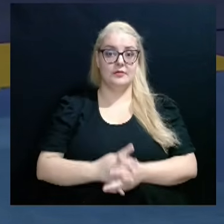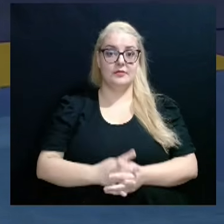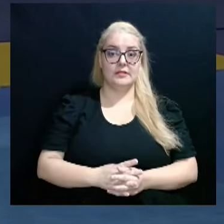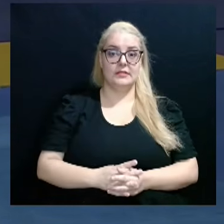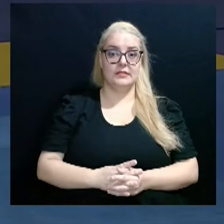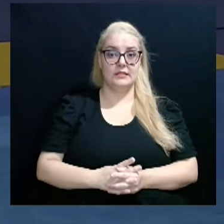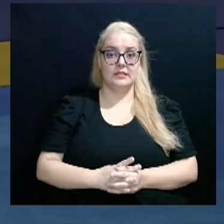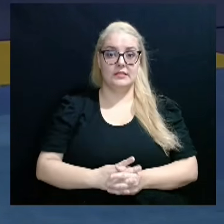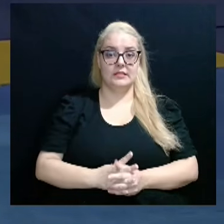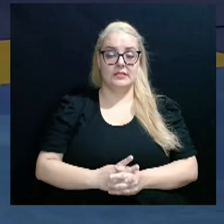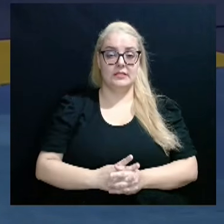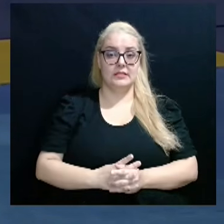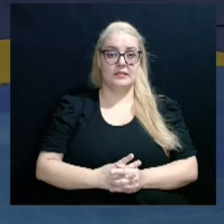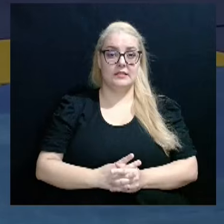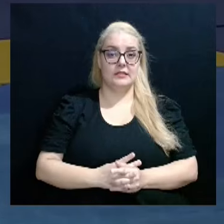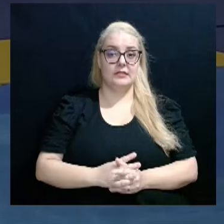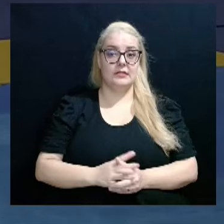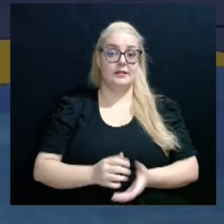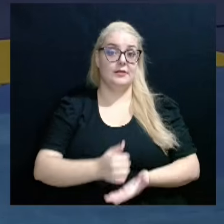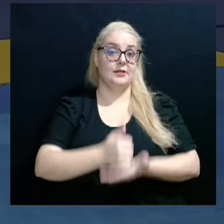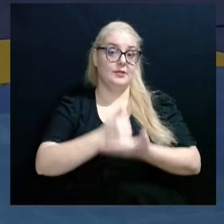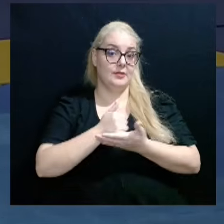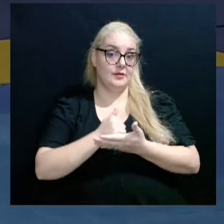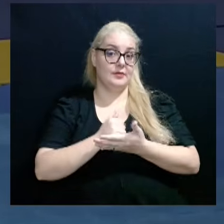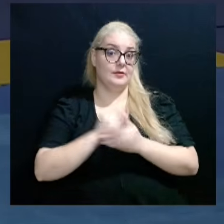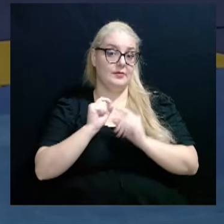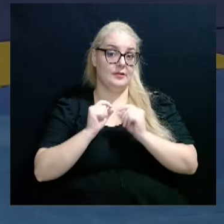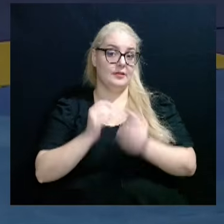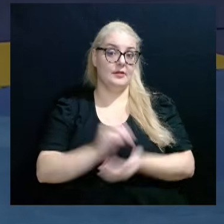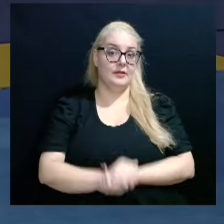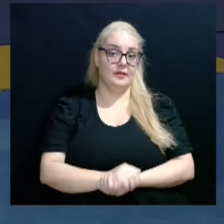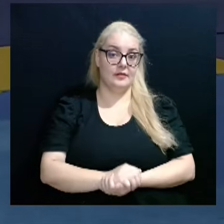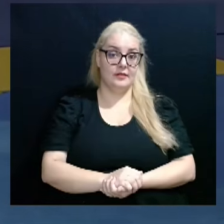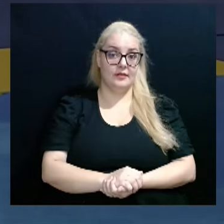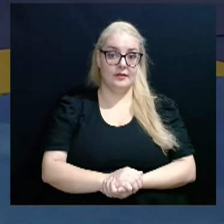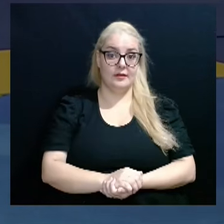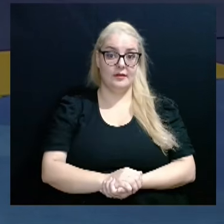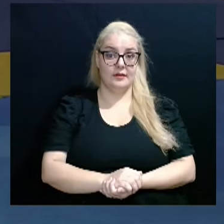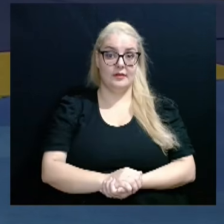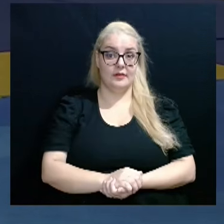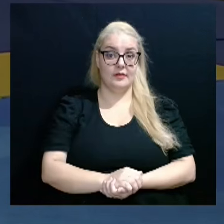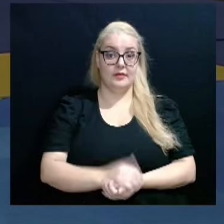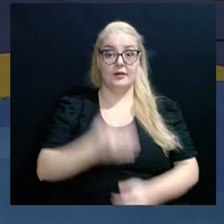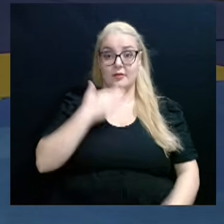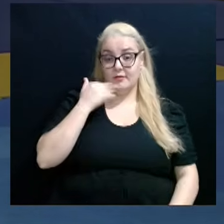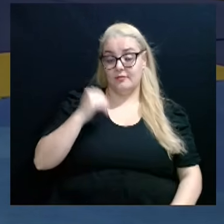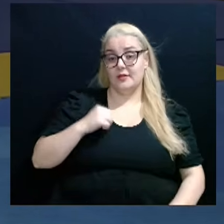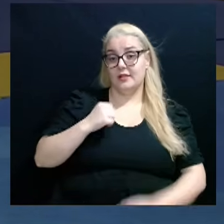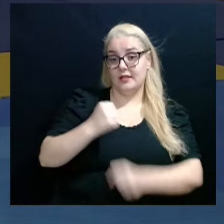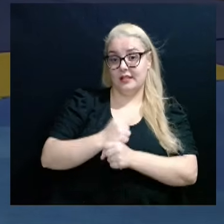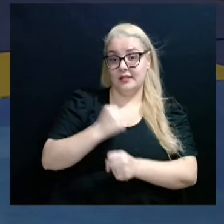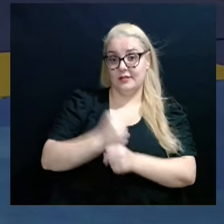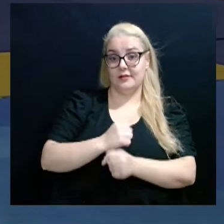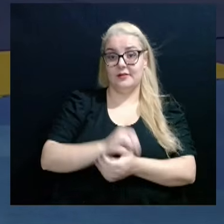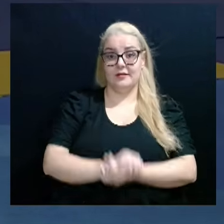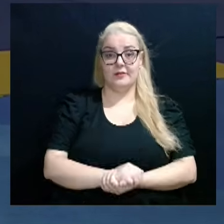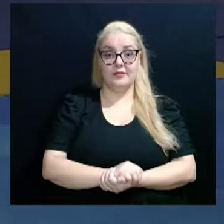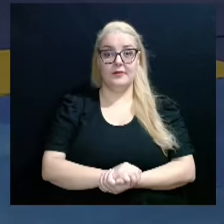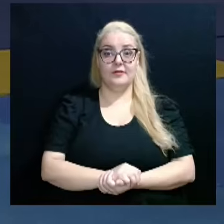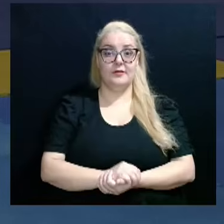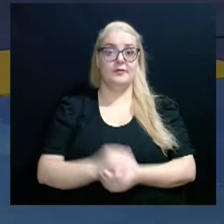E o troféu que você está segurando, o que é? Conta pra gente. É pro melhores do ano, que ganhou essa competição, eu fiquei